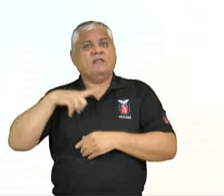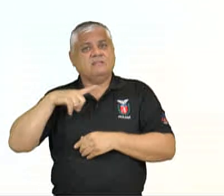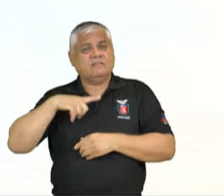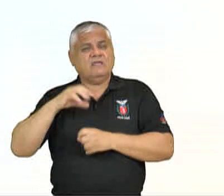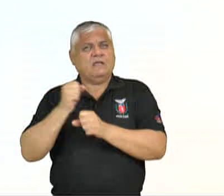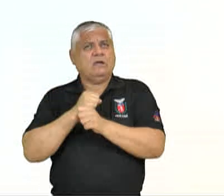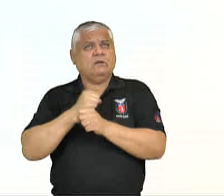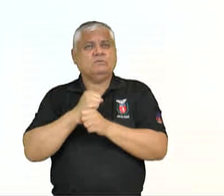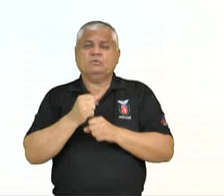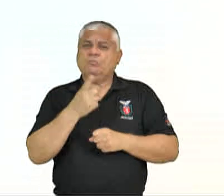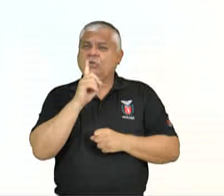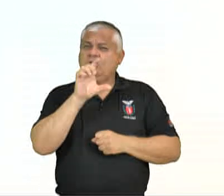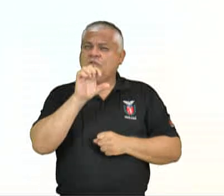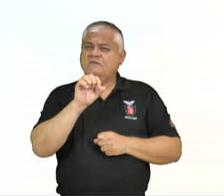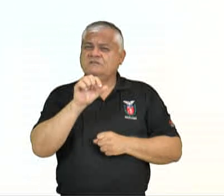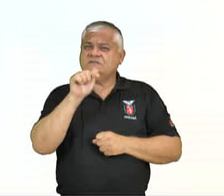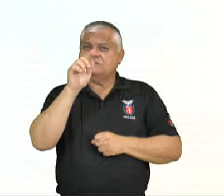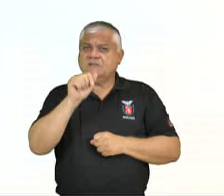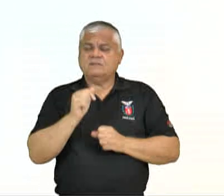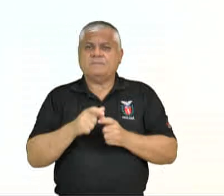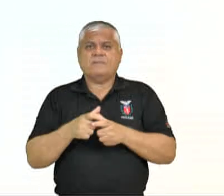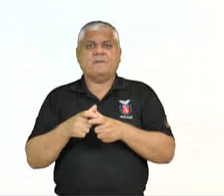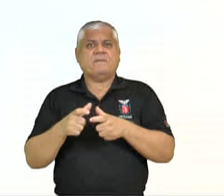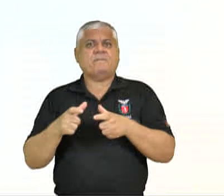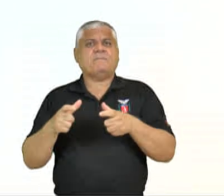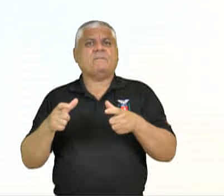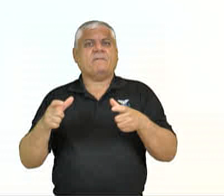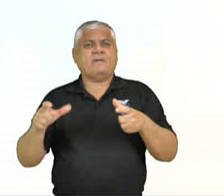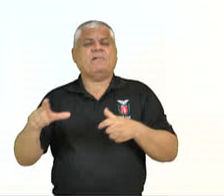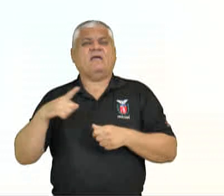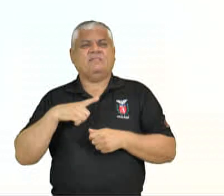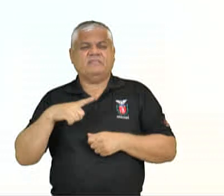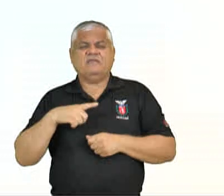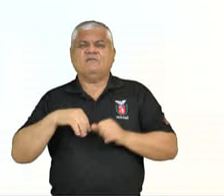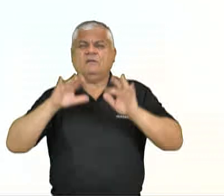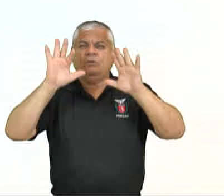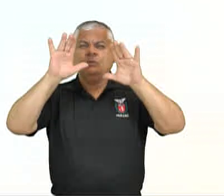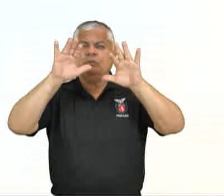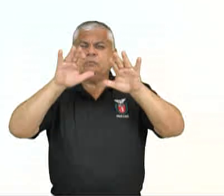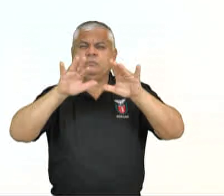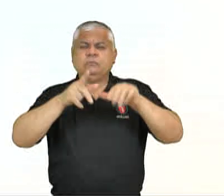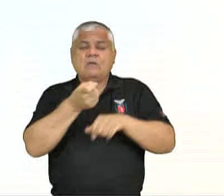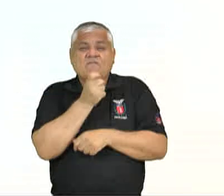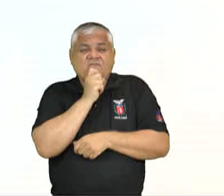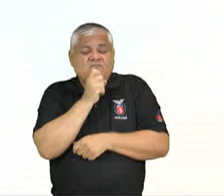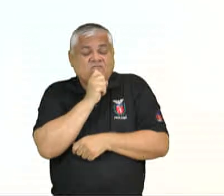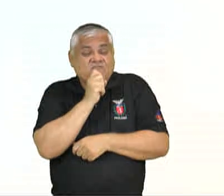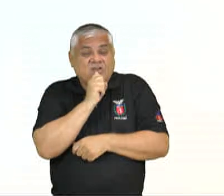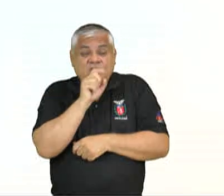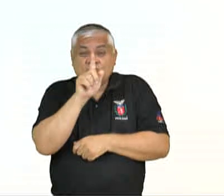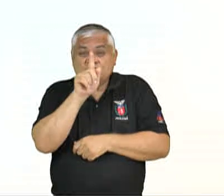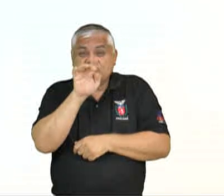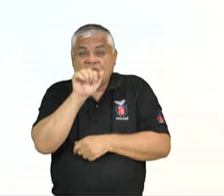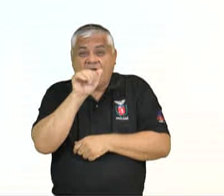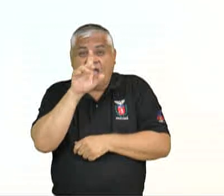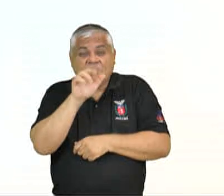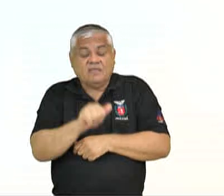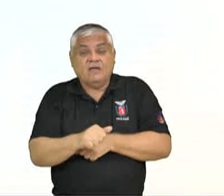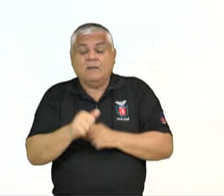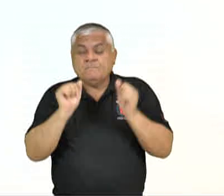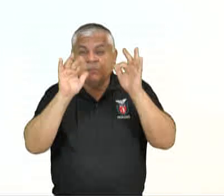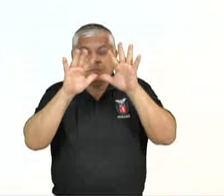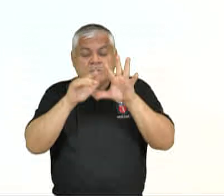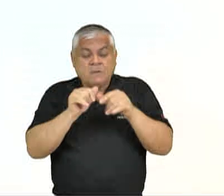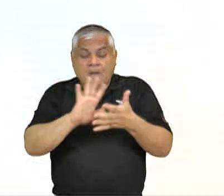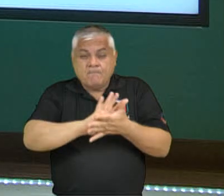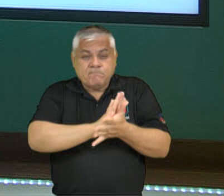de 70, fazendo uma relação, nós tivemos aí a geada negra, né, por volta na década de 70, o que traz um